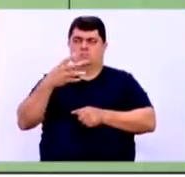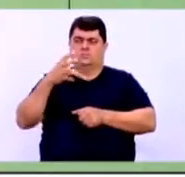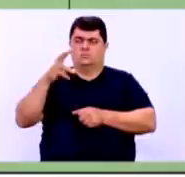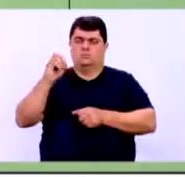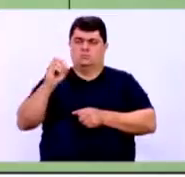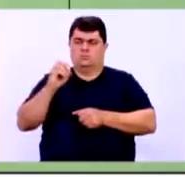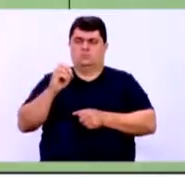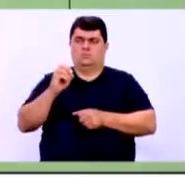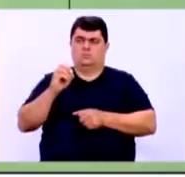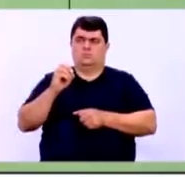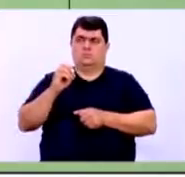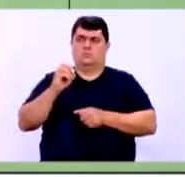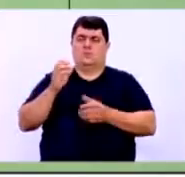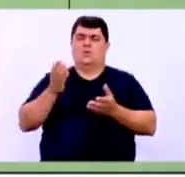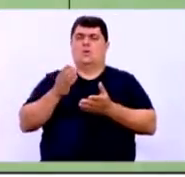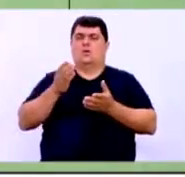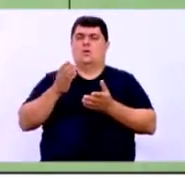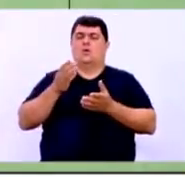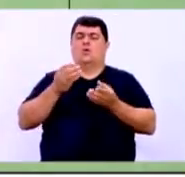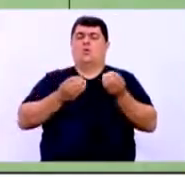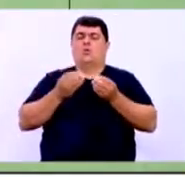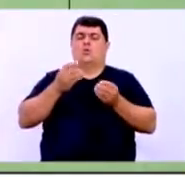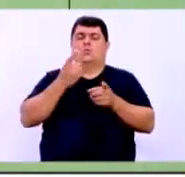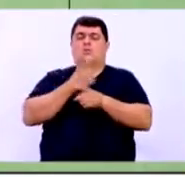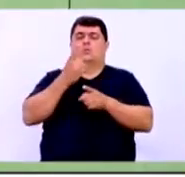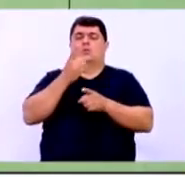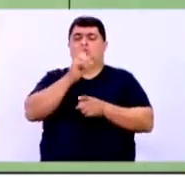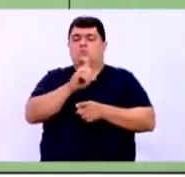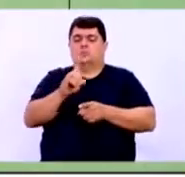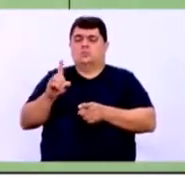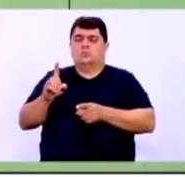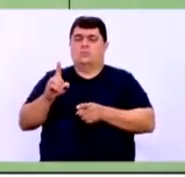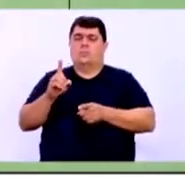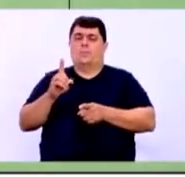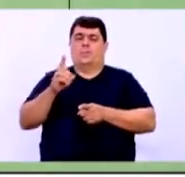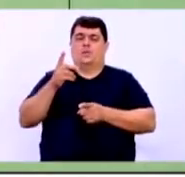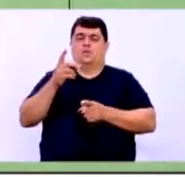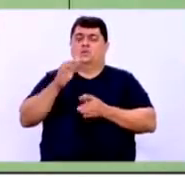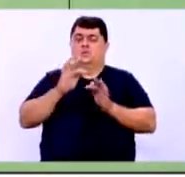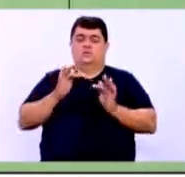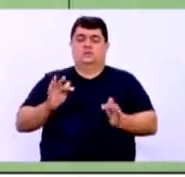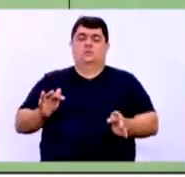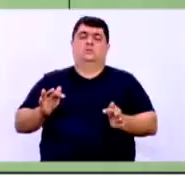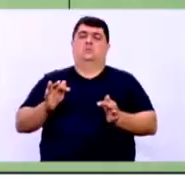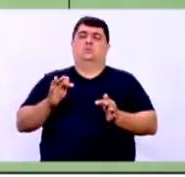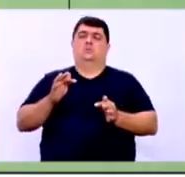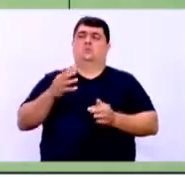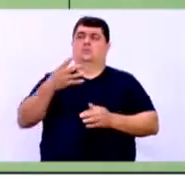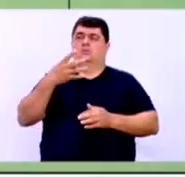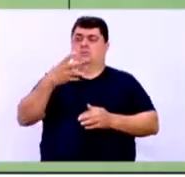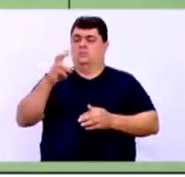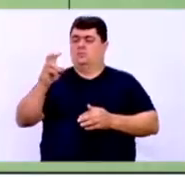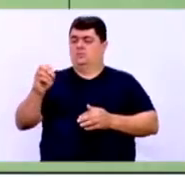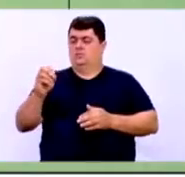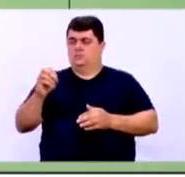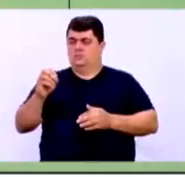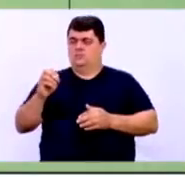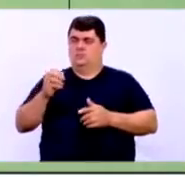450. E agora, professor, como que eu acho o valor unitário? Simples, gente. 450